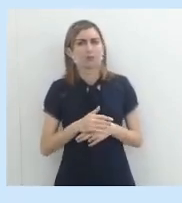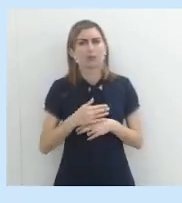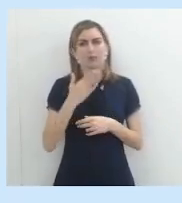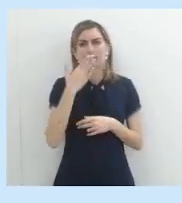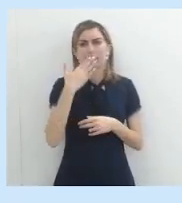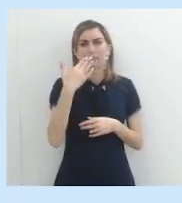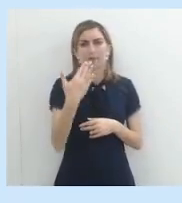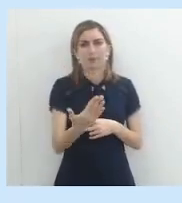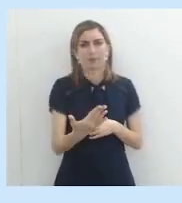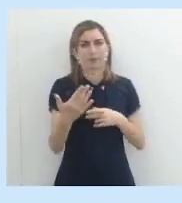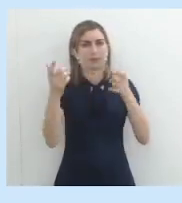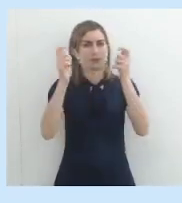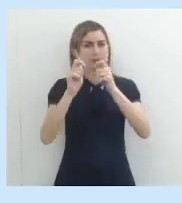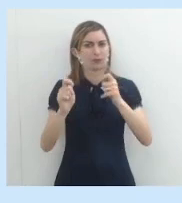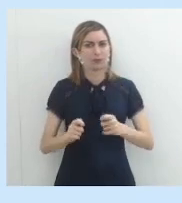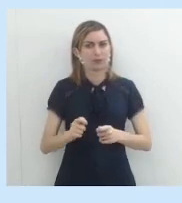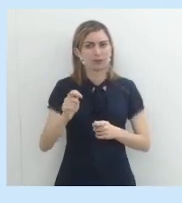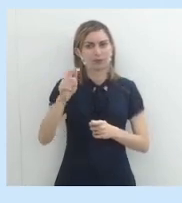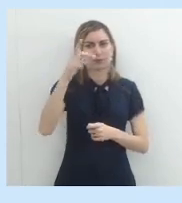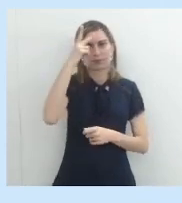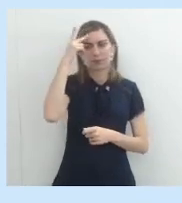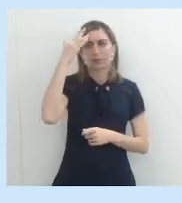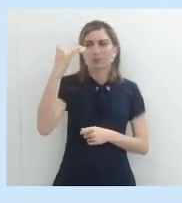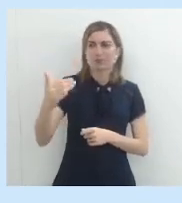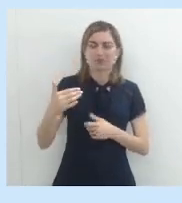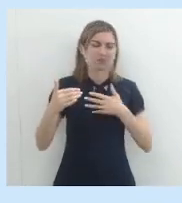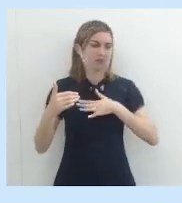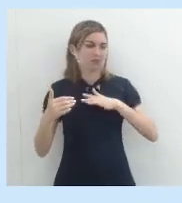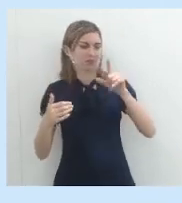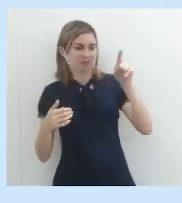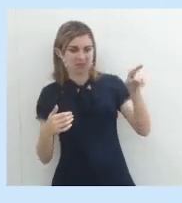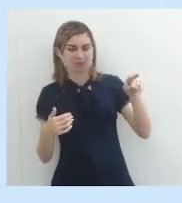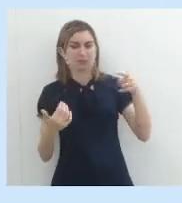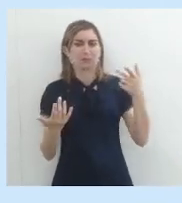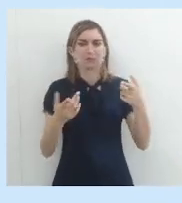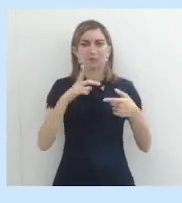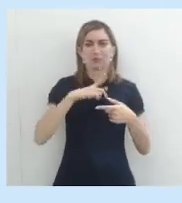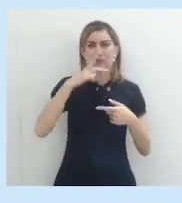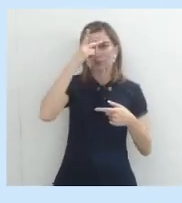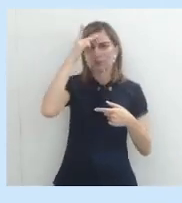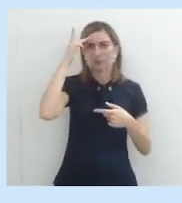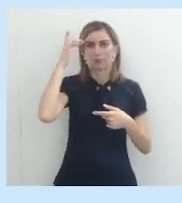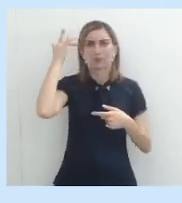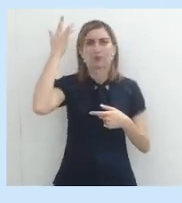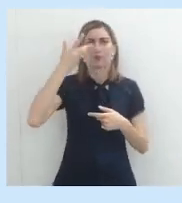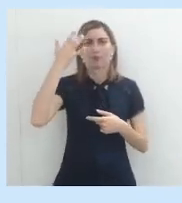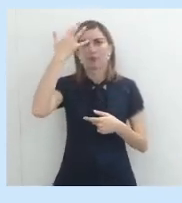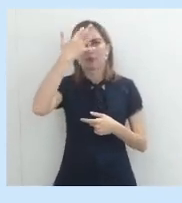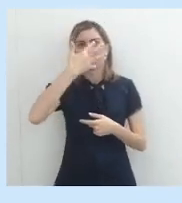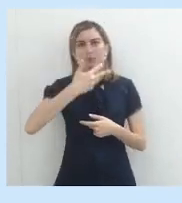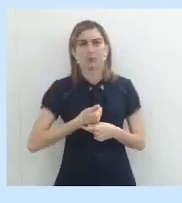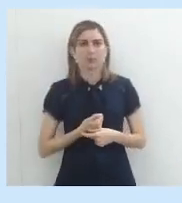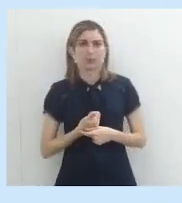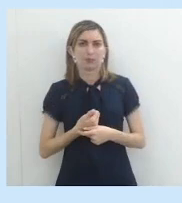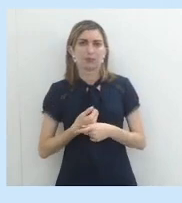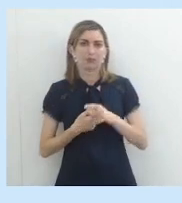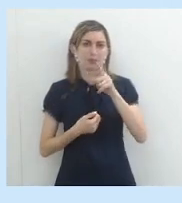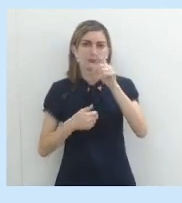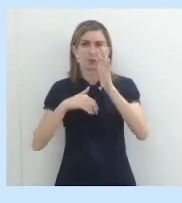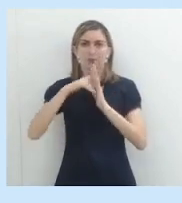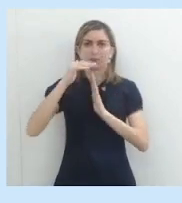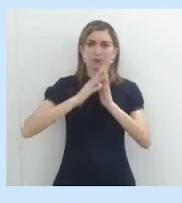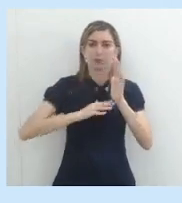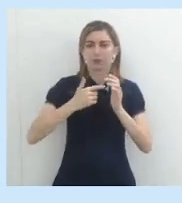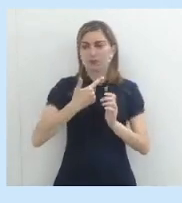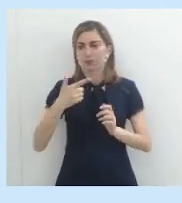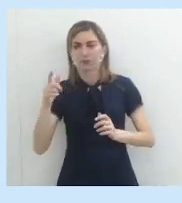prefere um artista, não gosta de outro, né? Tem pessoas que acham bonitos determinada